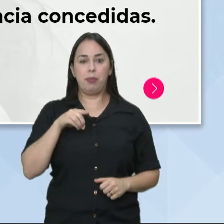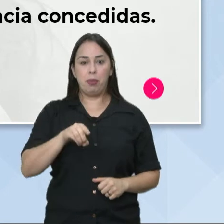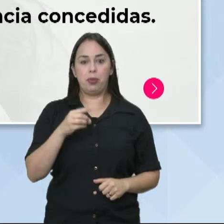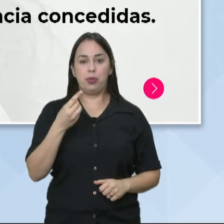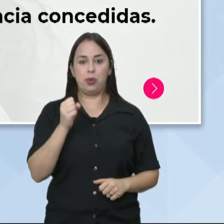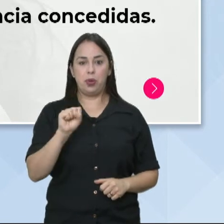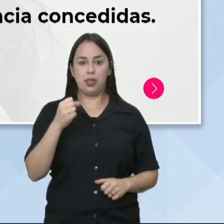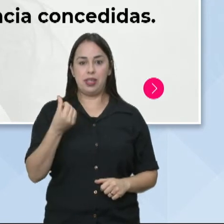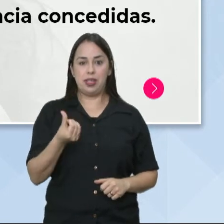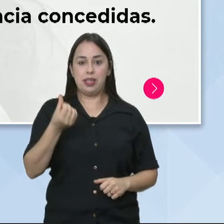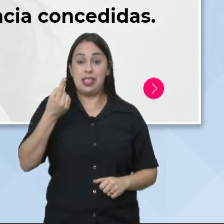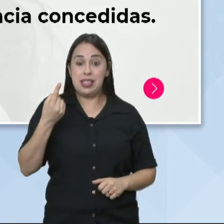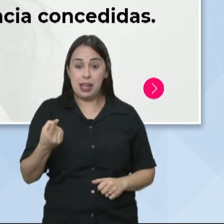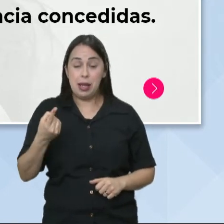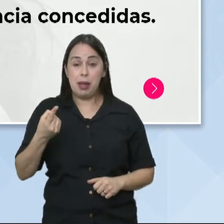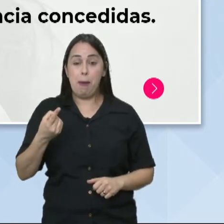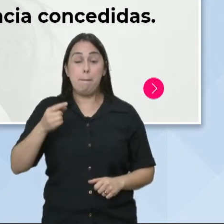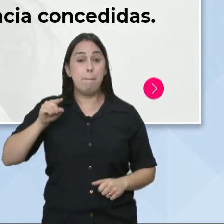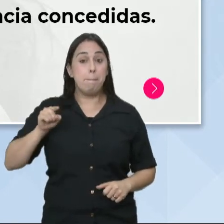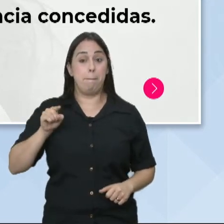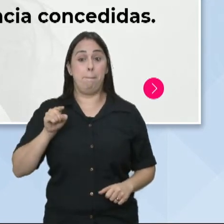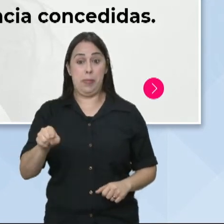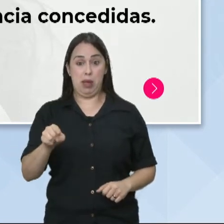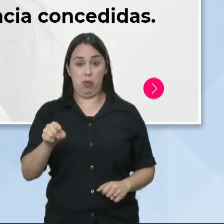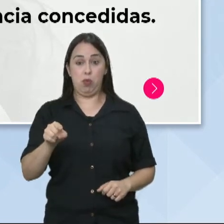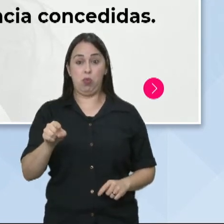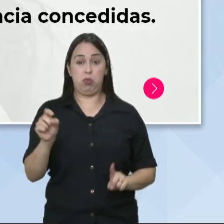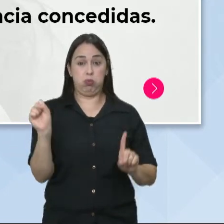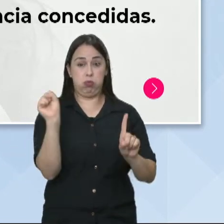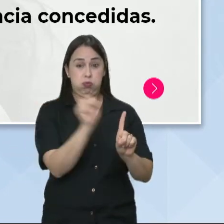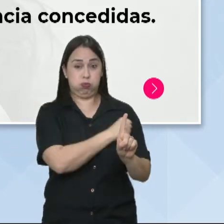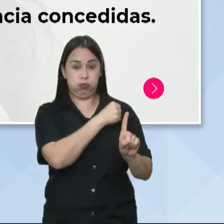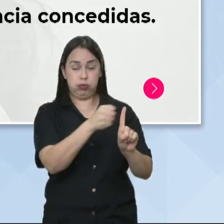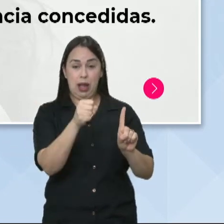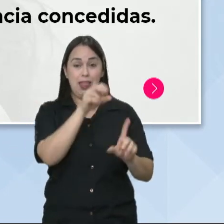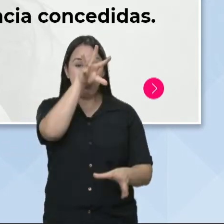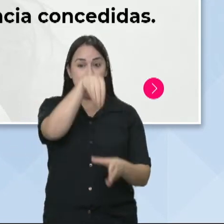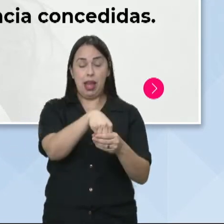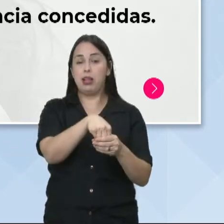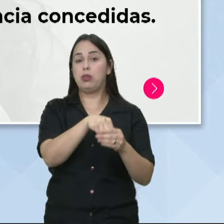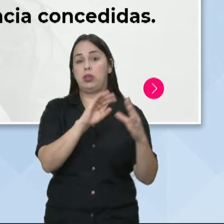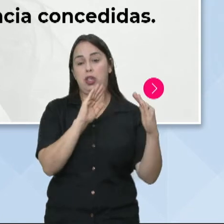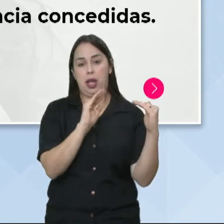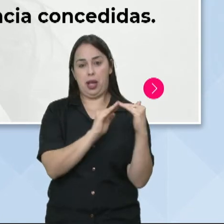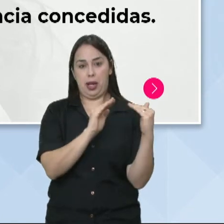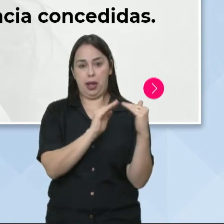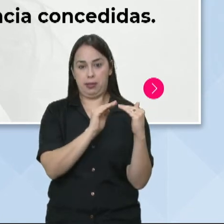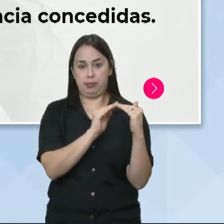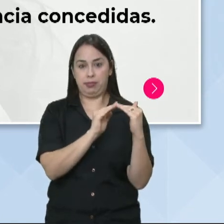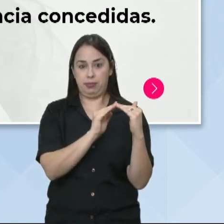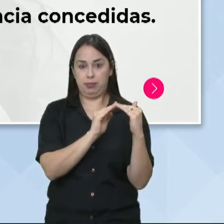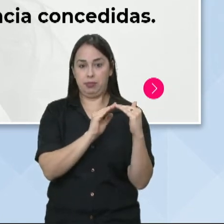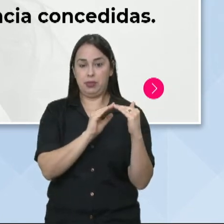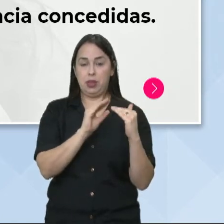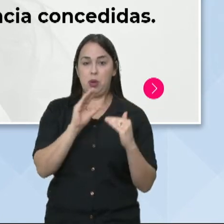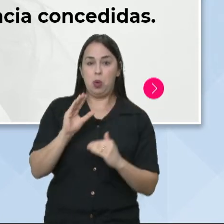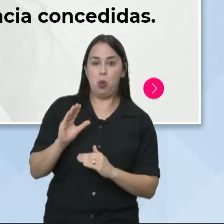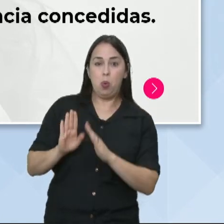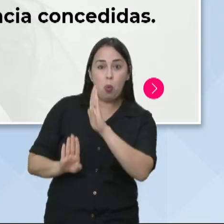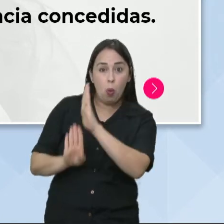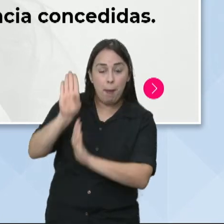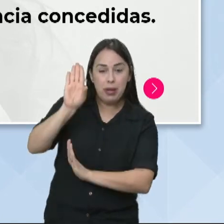230.816 agressões, mil, né? 230.000 agressões de violência doméstica, um aumento